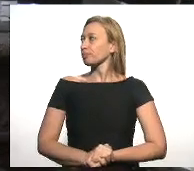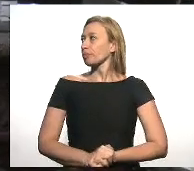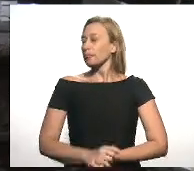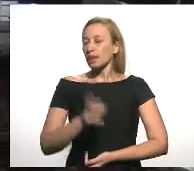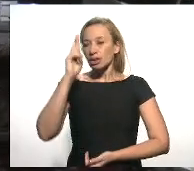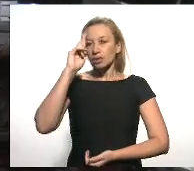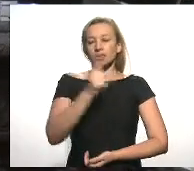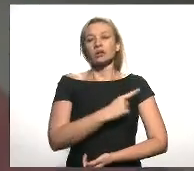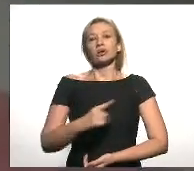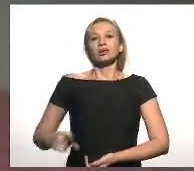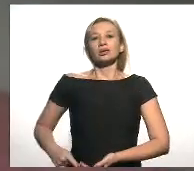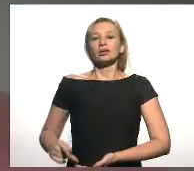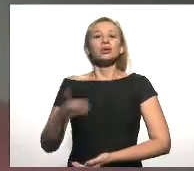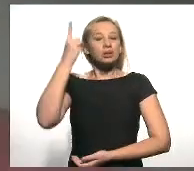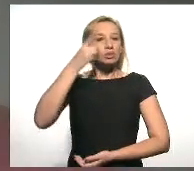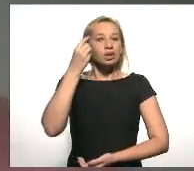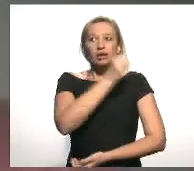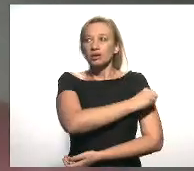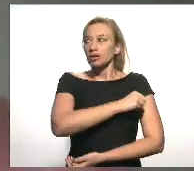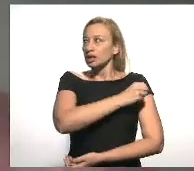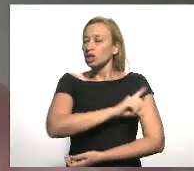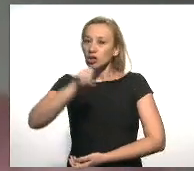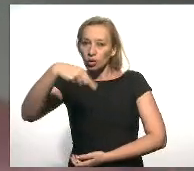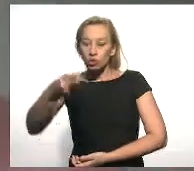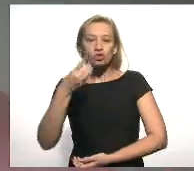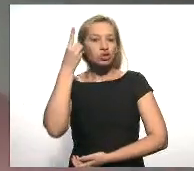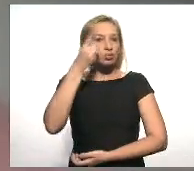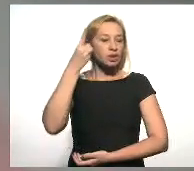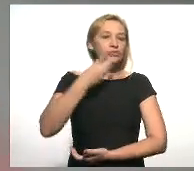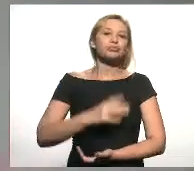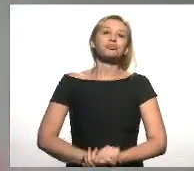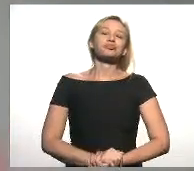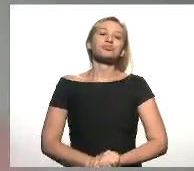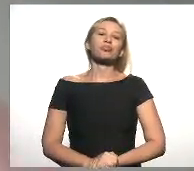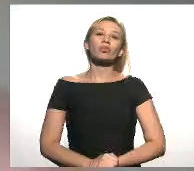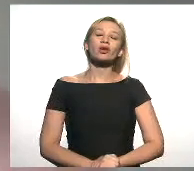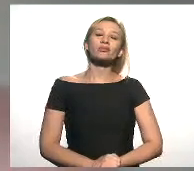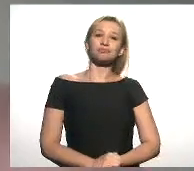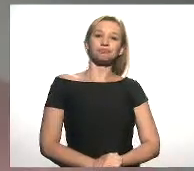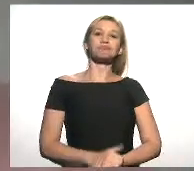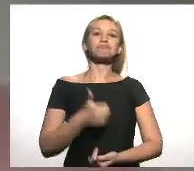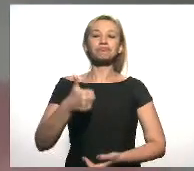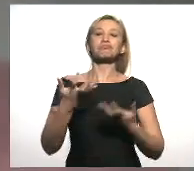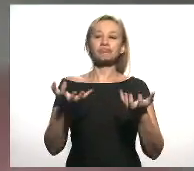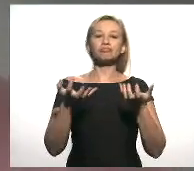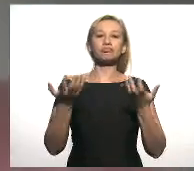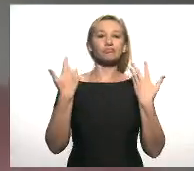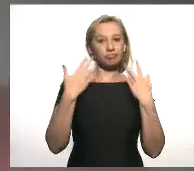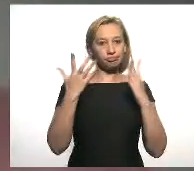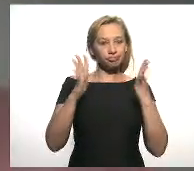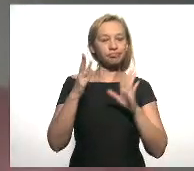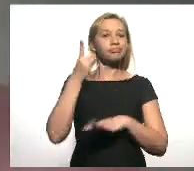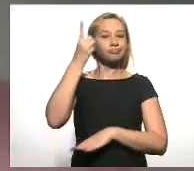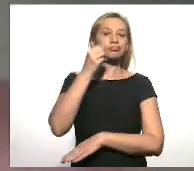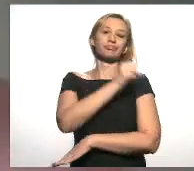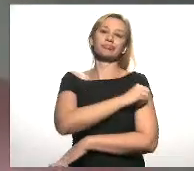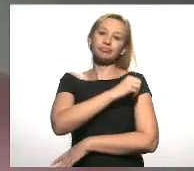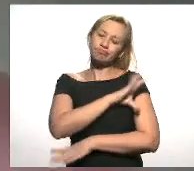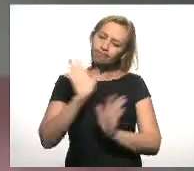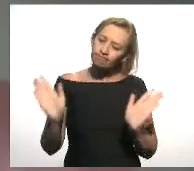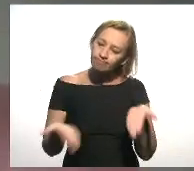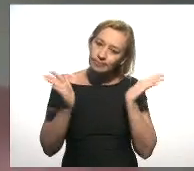Senhor presidente, deputada enfermeira Rejane e demais deputados, em primeiro lugar, eu quero parabenizar a deputada enfermeira Rejane pela